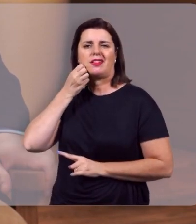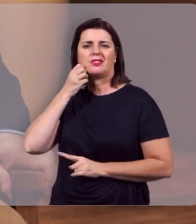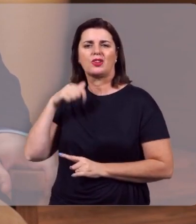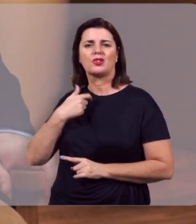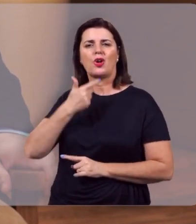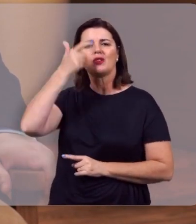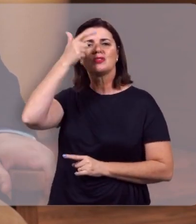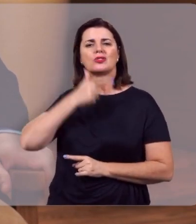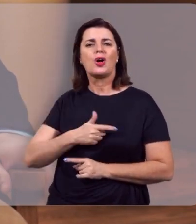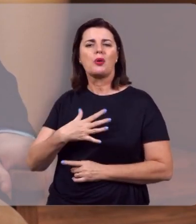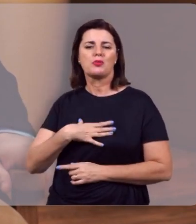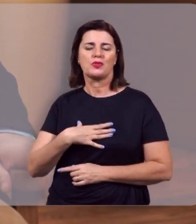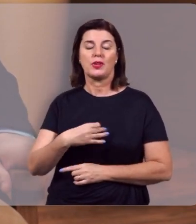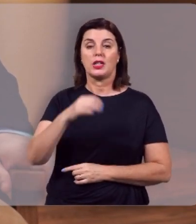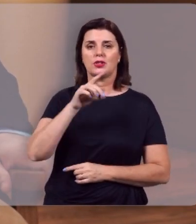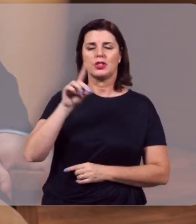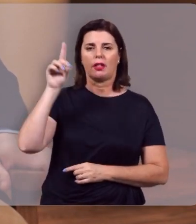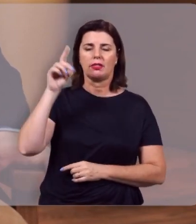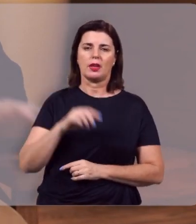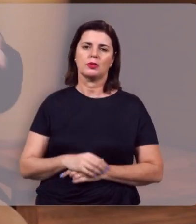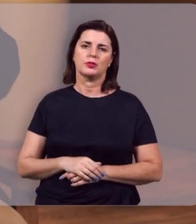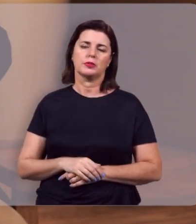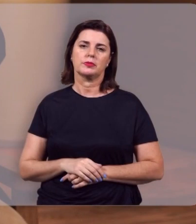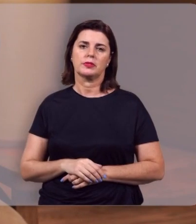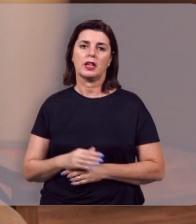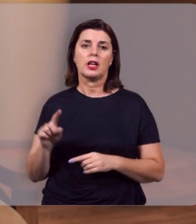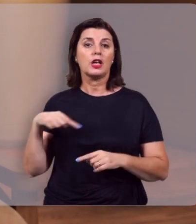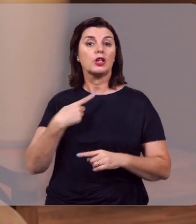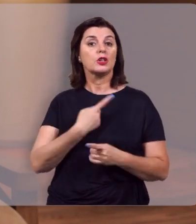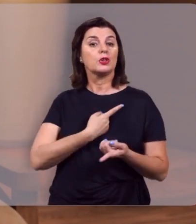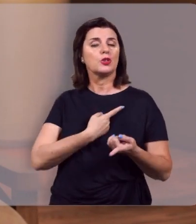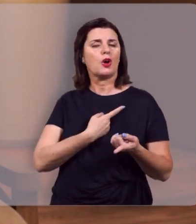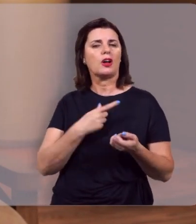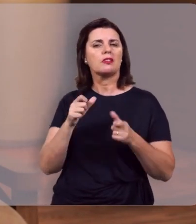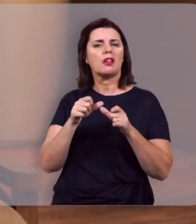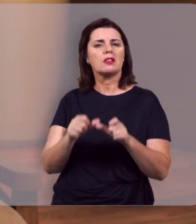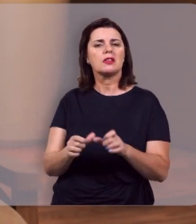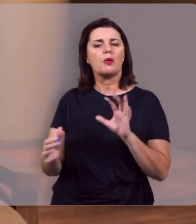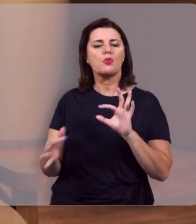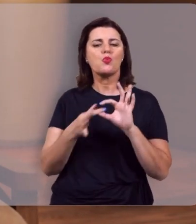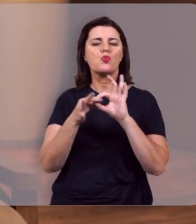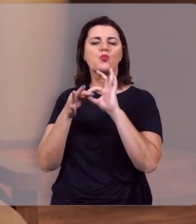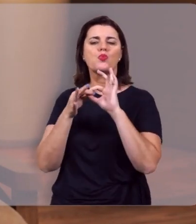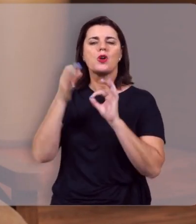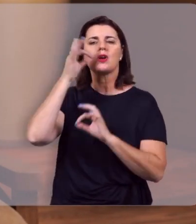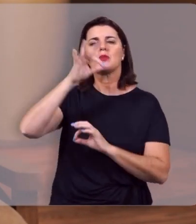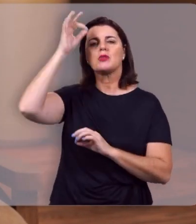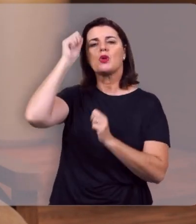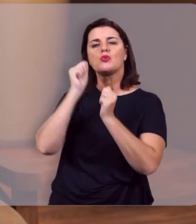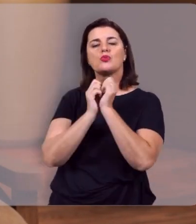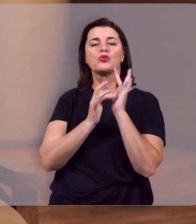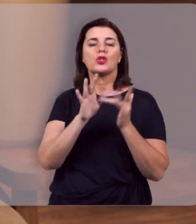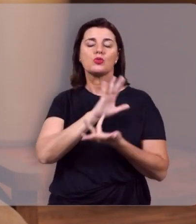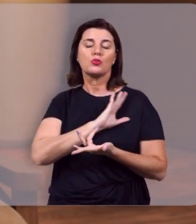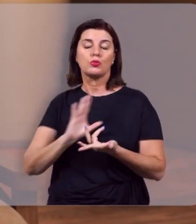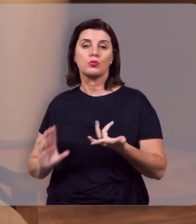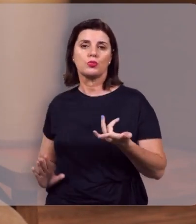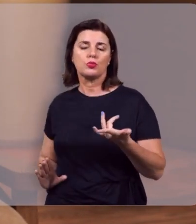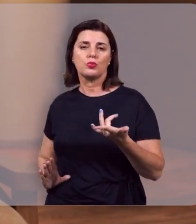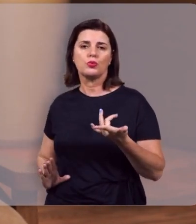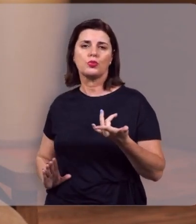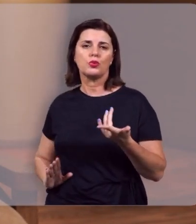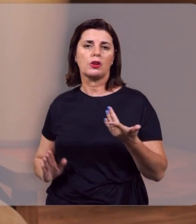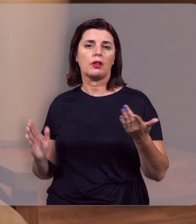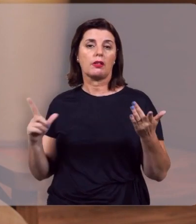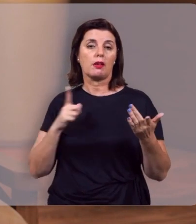somos considerados filhos de Deus. E além disso, nós estamos em união espiritual com Cristo e agora